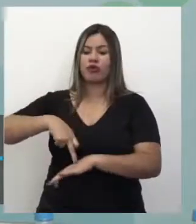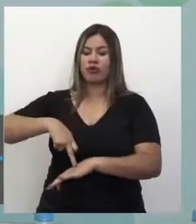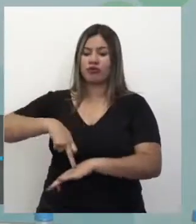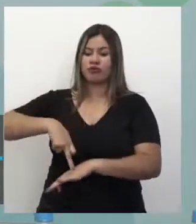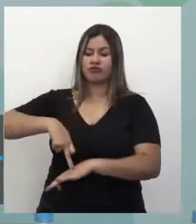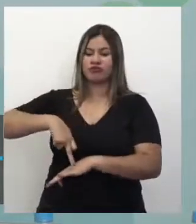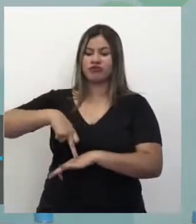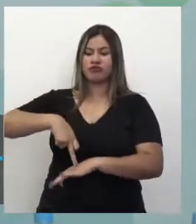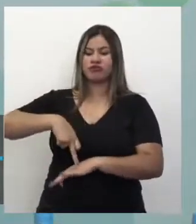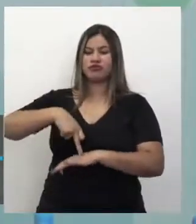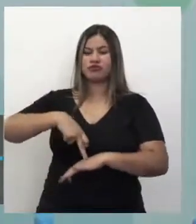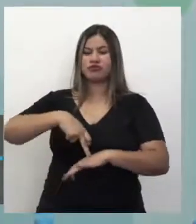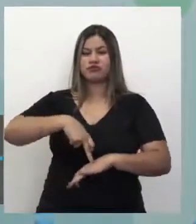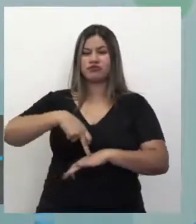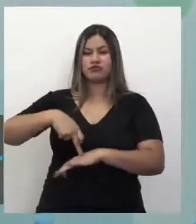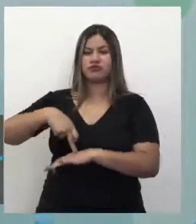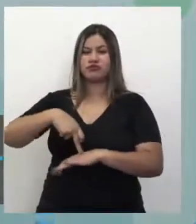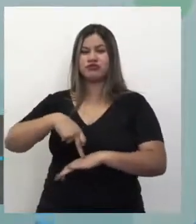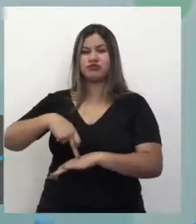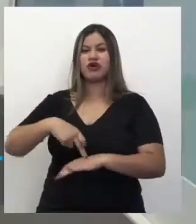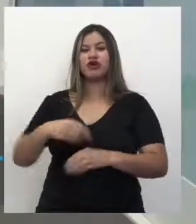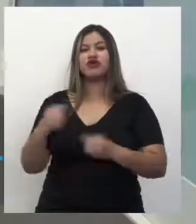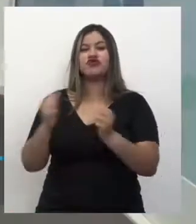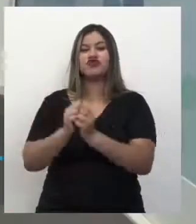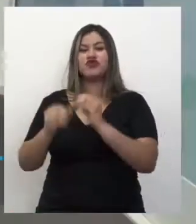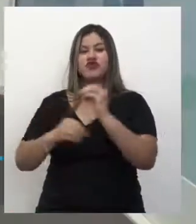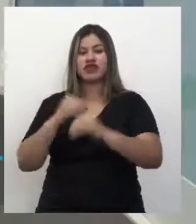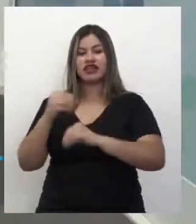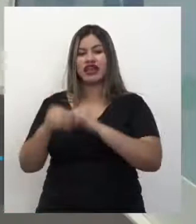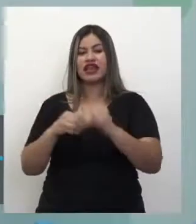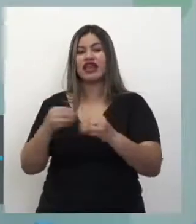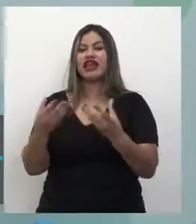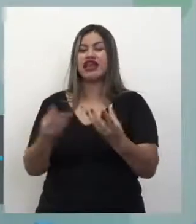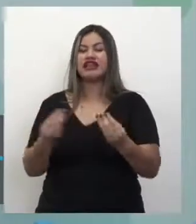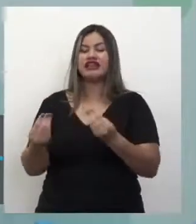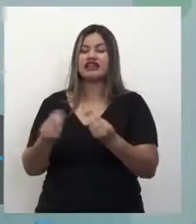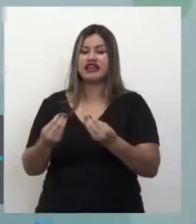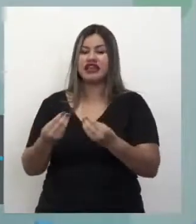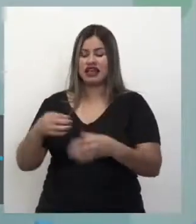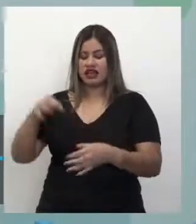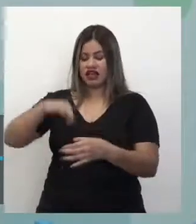Pererê, sabe com o quê? Chamate. Olha! Então ele ficava todo